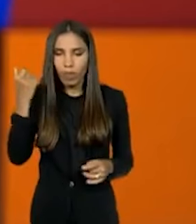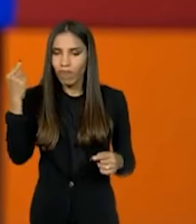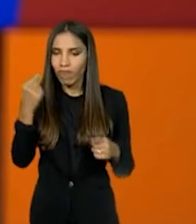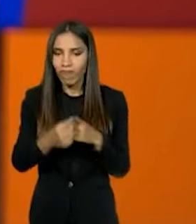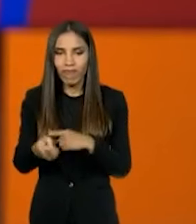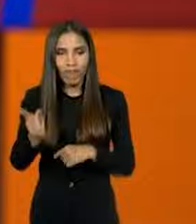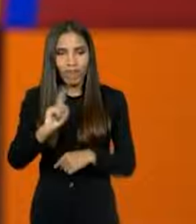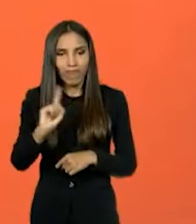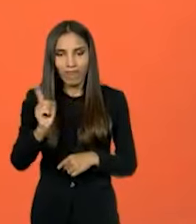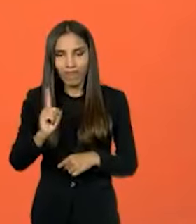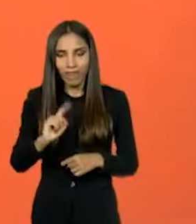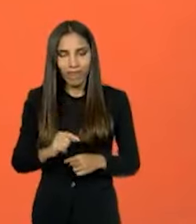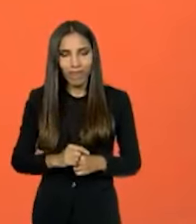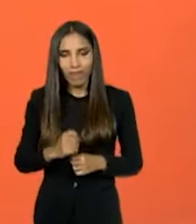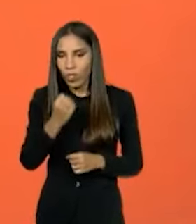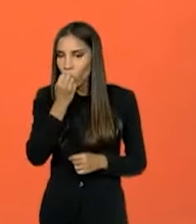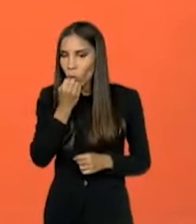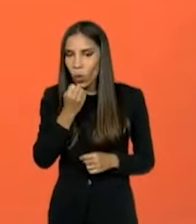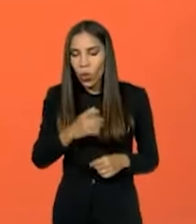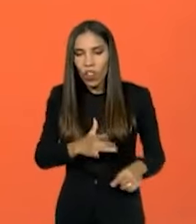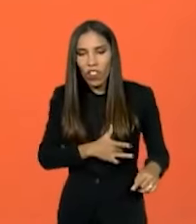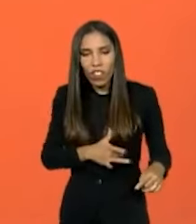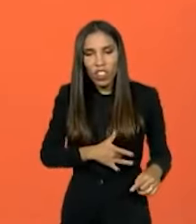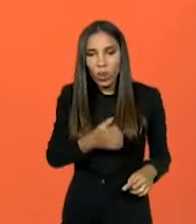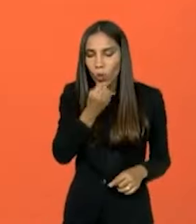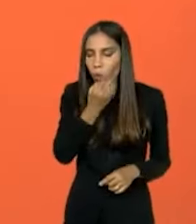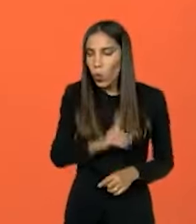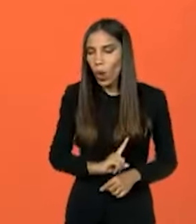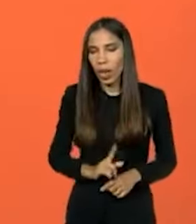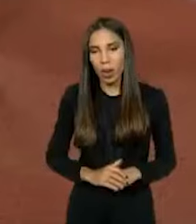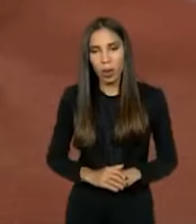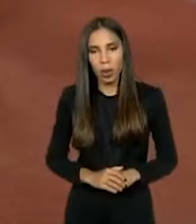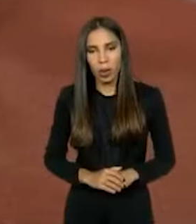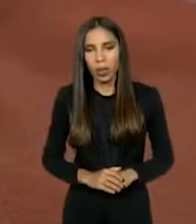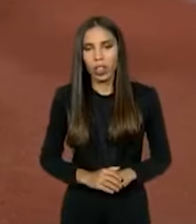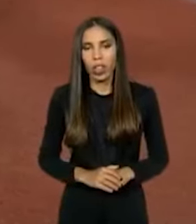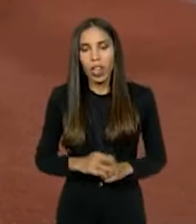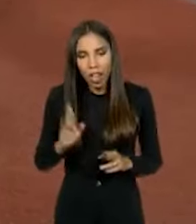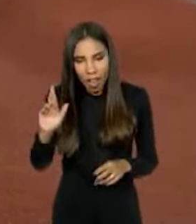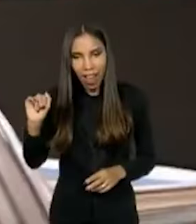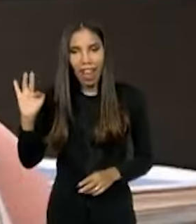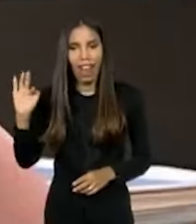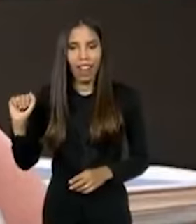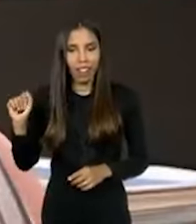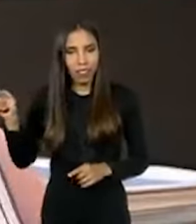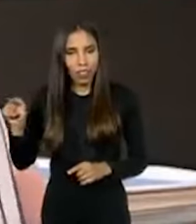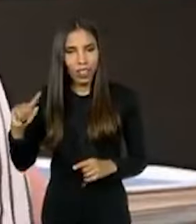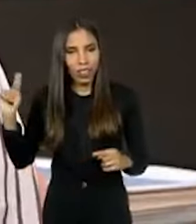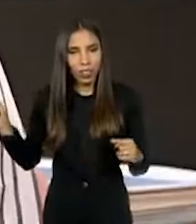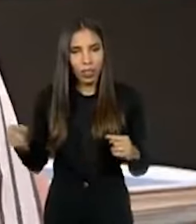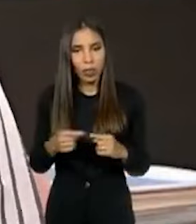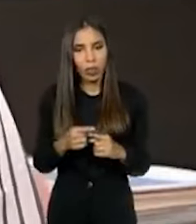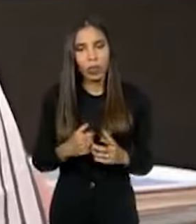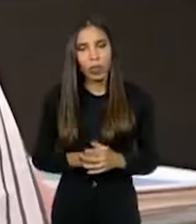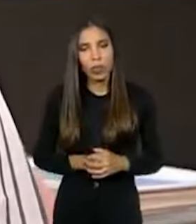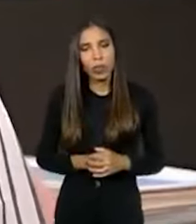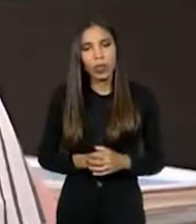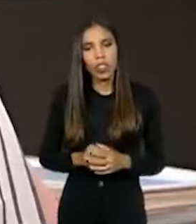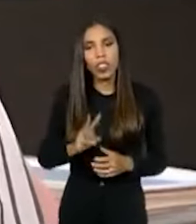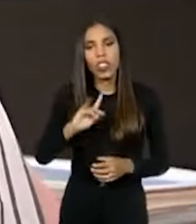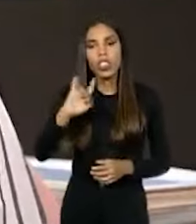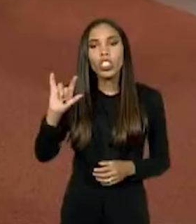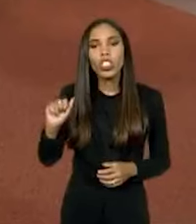R não foi não era bom fígado então assim eraa era ai que coisa e o dia do